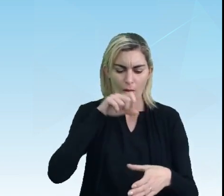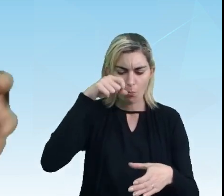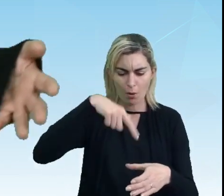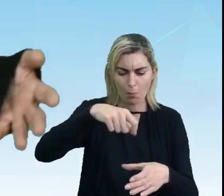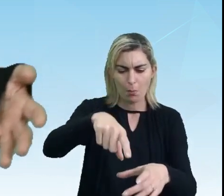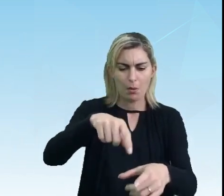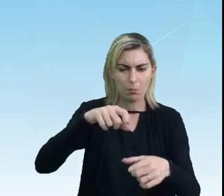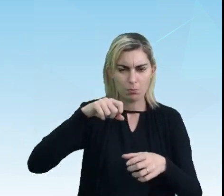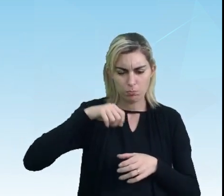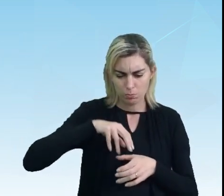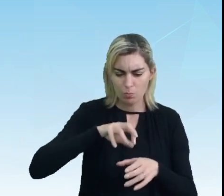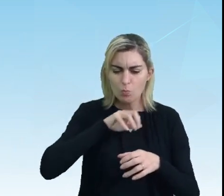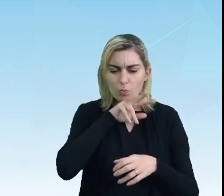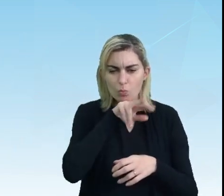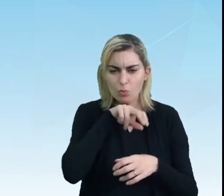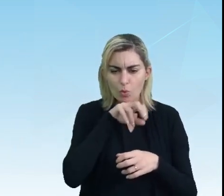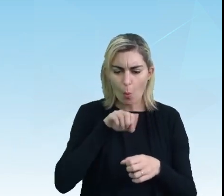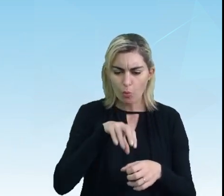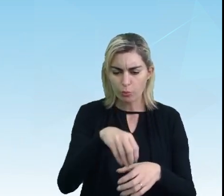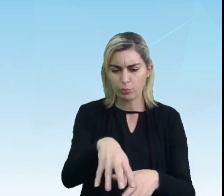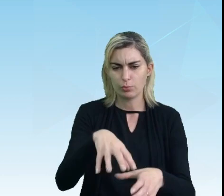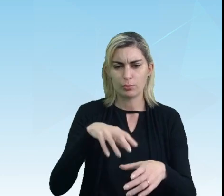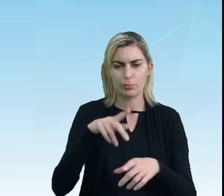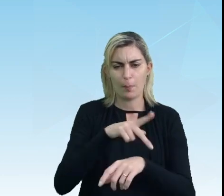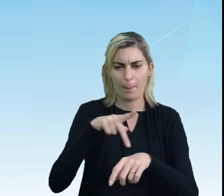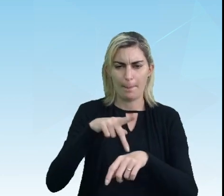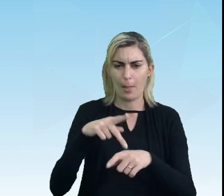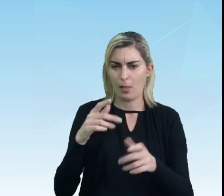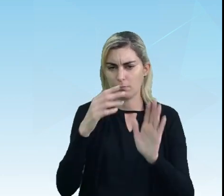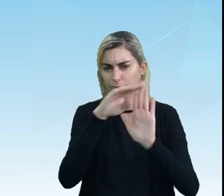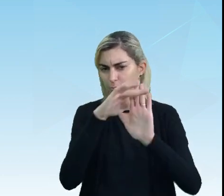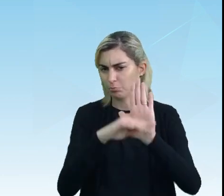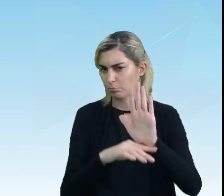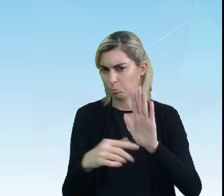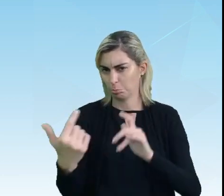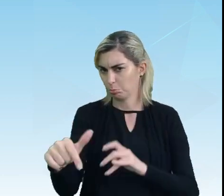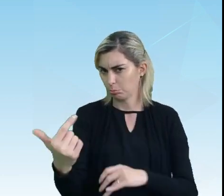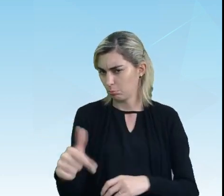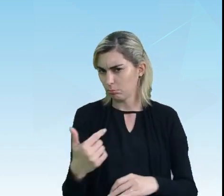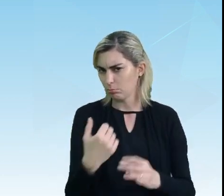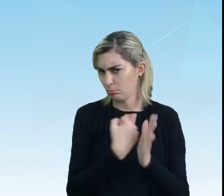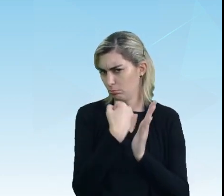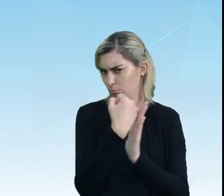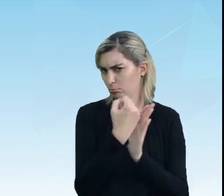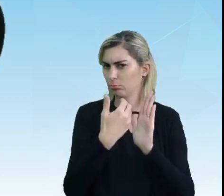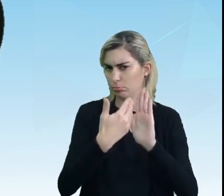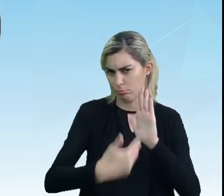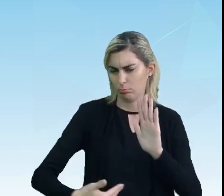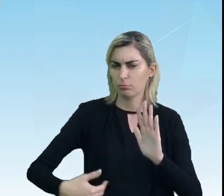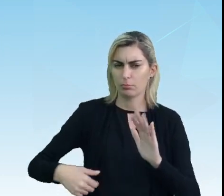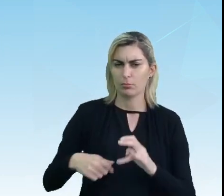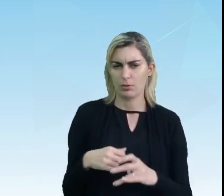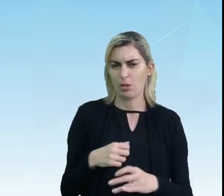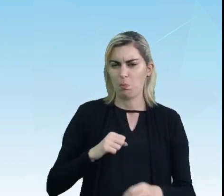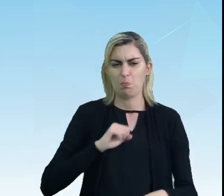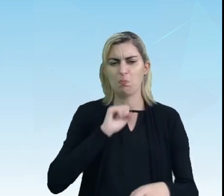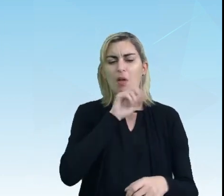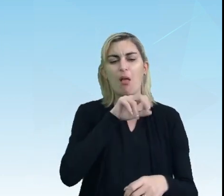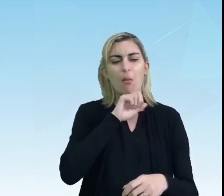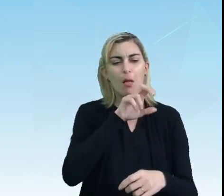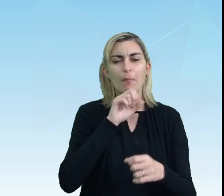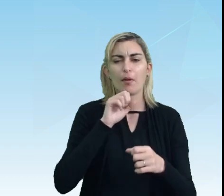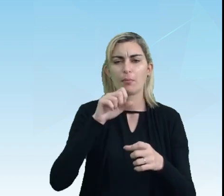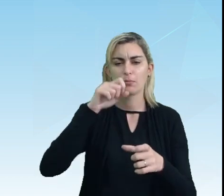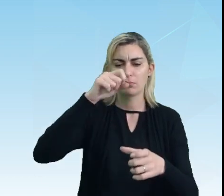larga escala, que para os países sem regulamentação, né, gente? Quando não há regulamentação, taque agrotóxicos para tudo que é